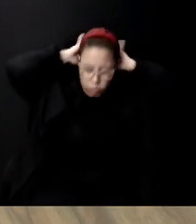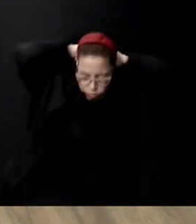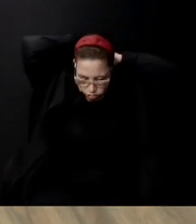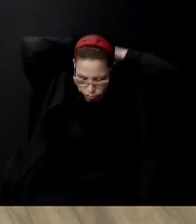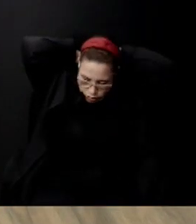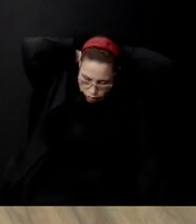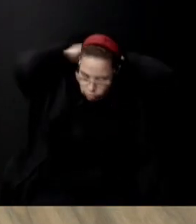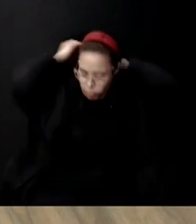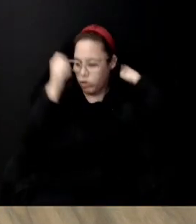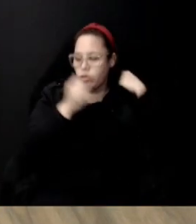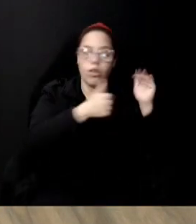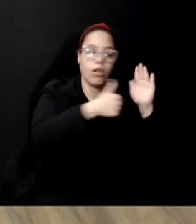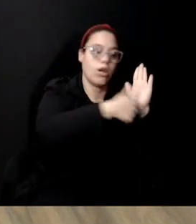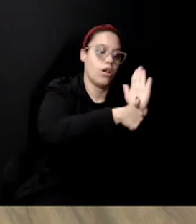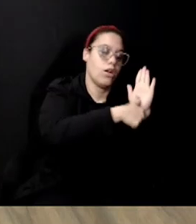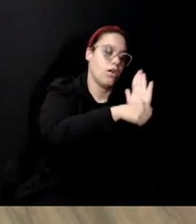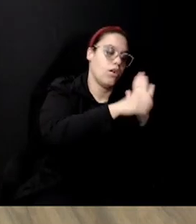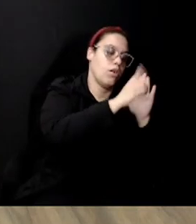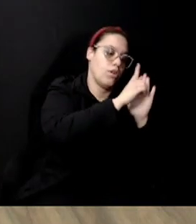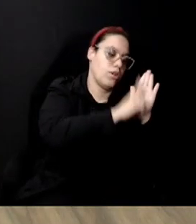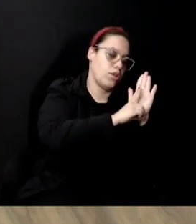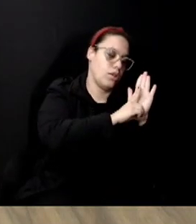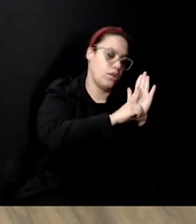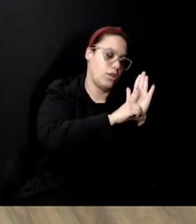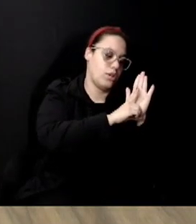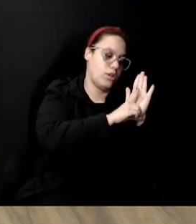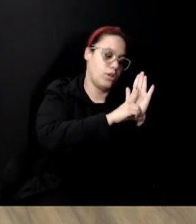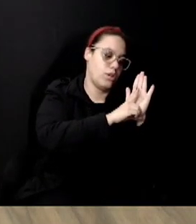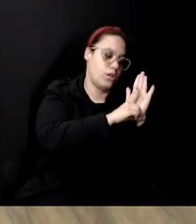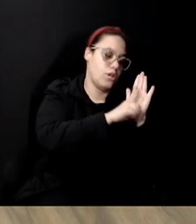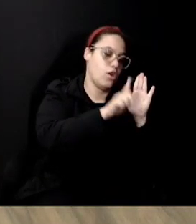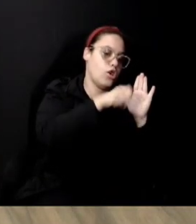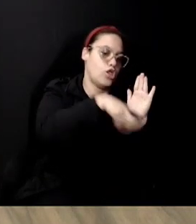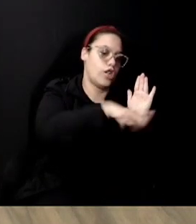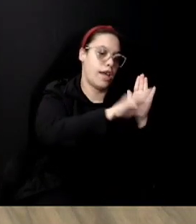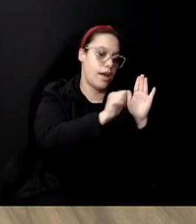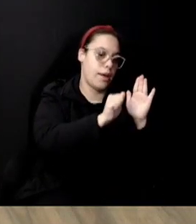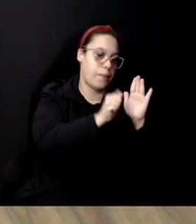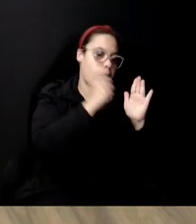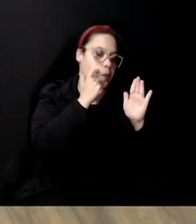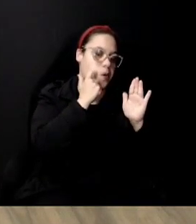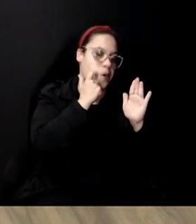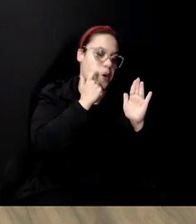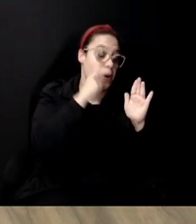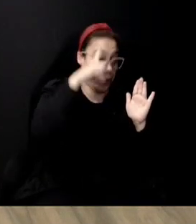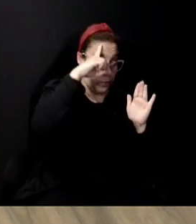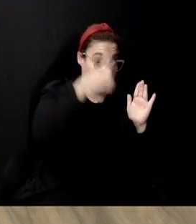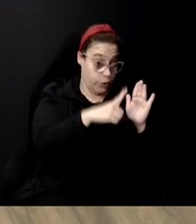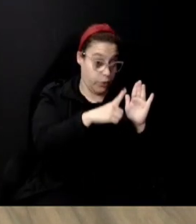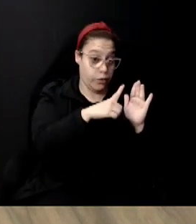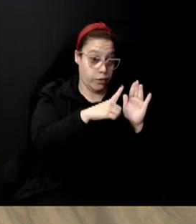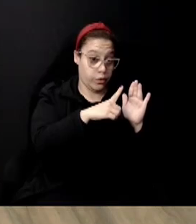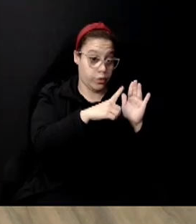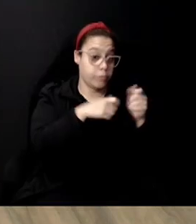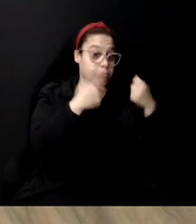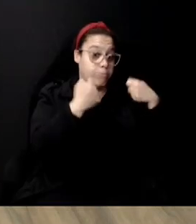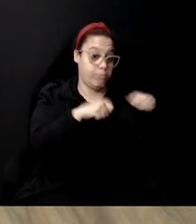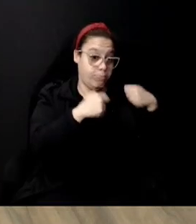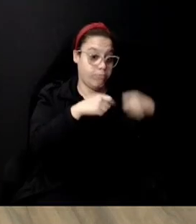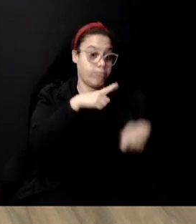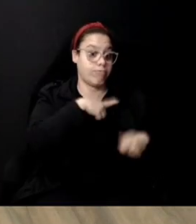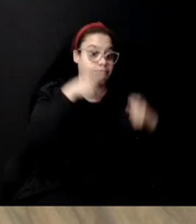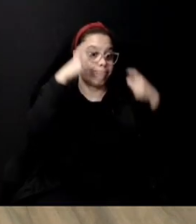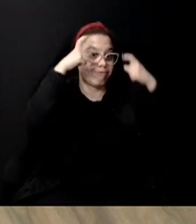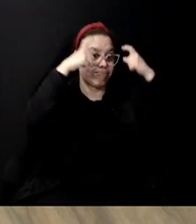Genebra? As Convenções de Genebra. Convenções de Genebra que, então, foi definido que deveria haver uma preocupação com